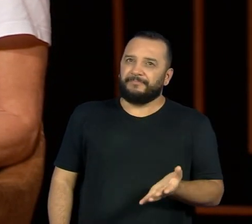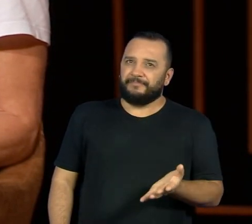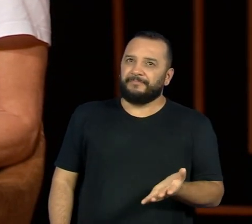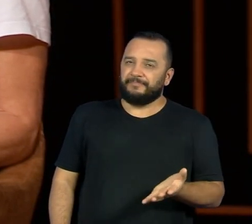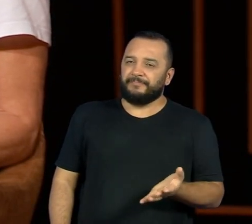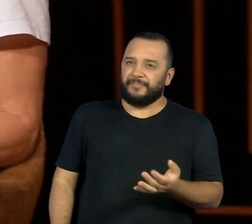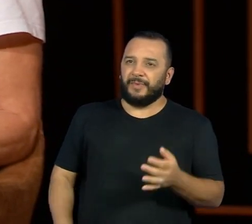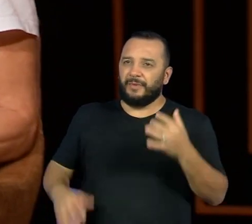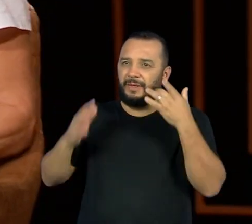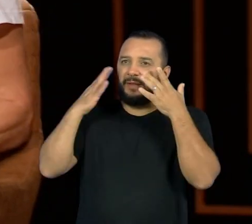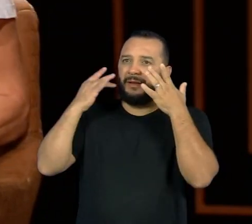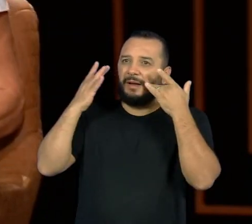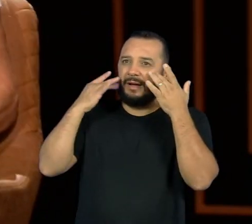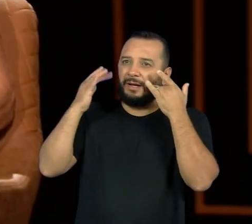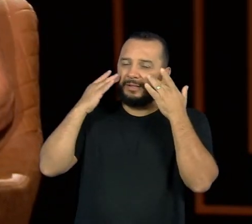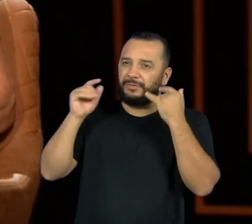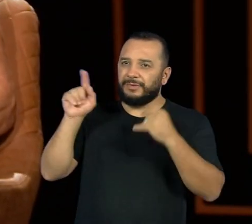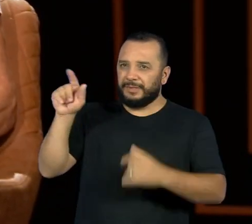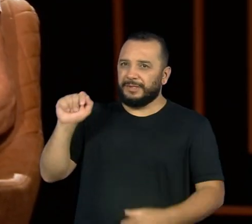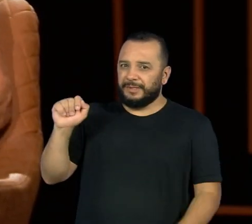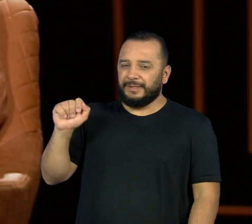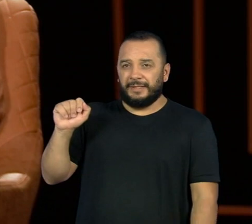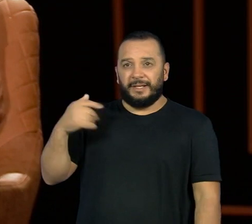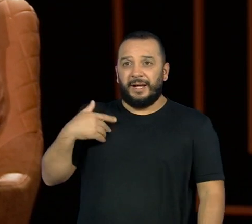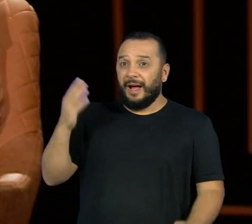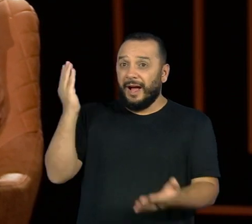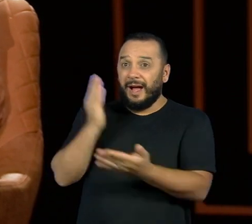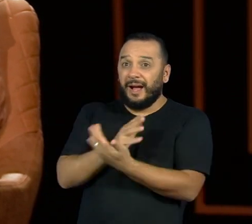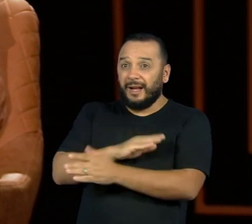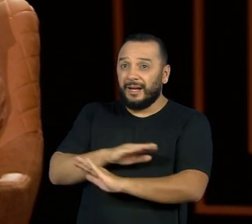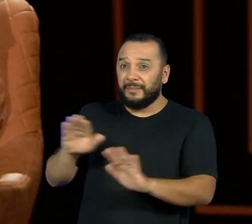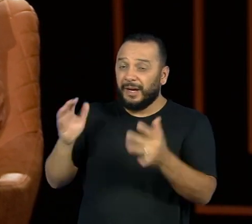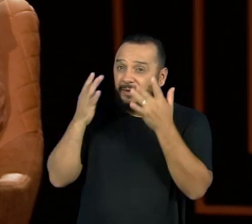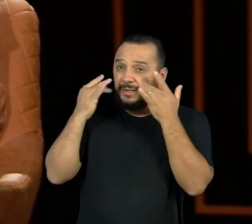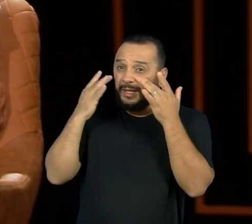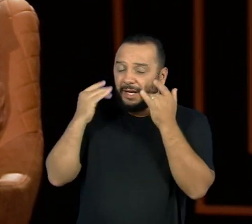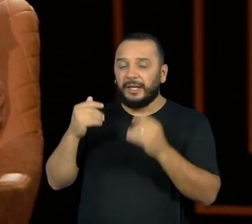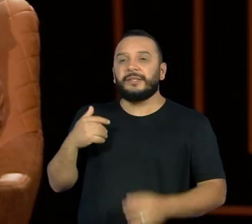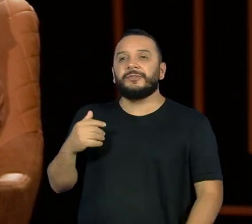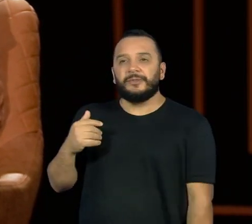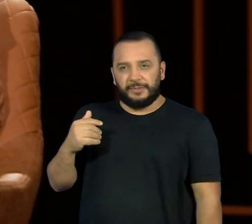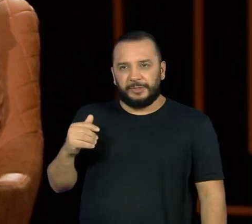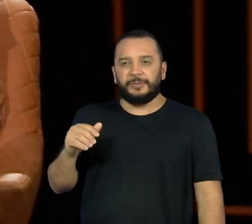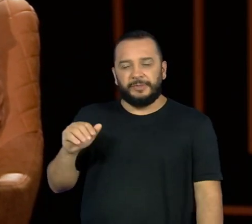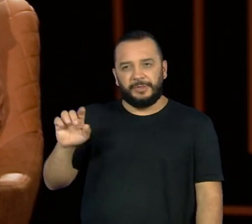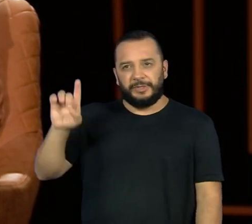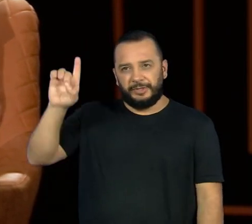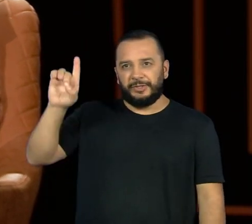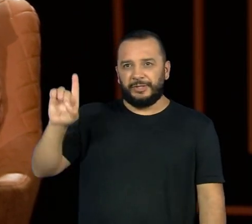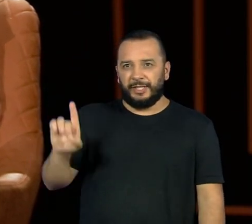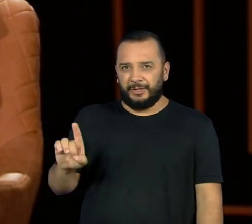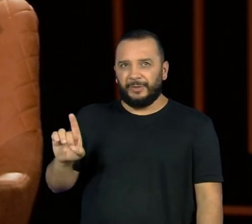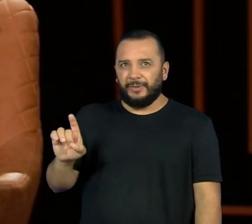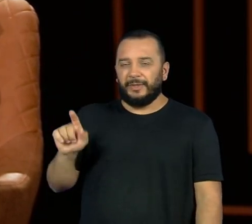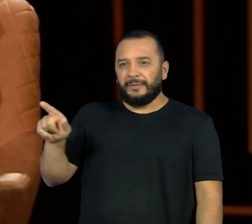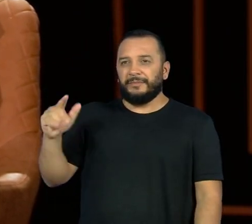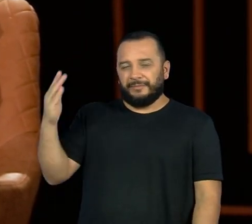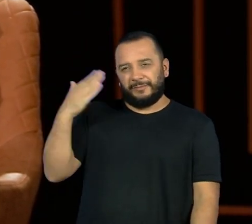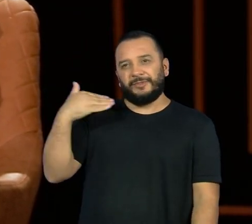no espetáculo lá, quando acabava a direção, ele me chamava no